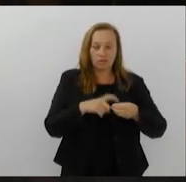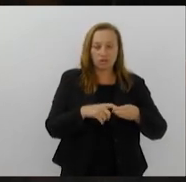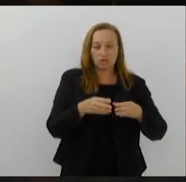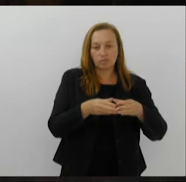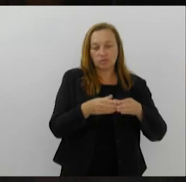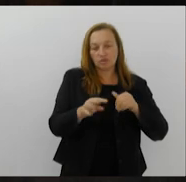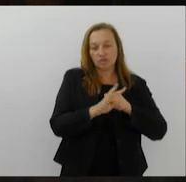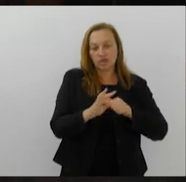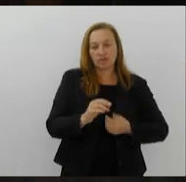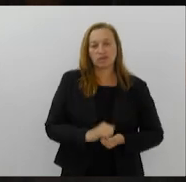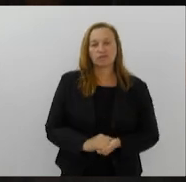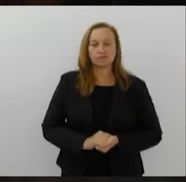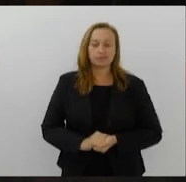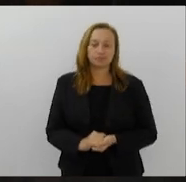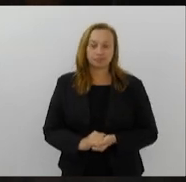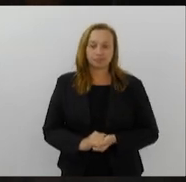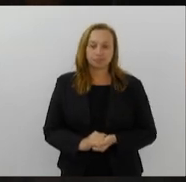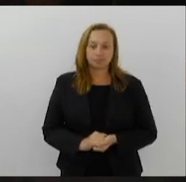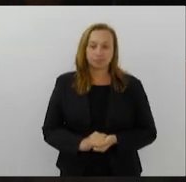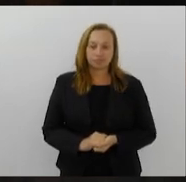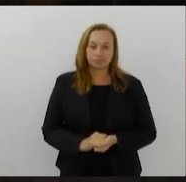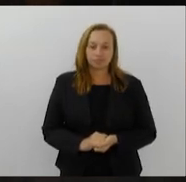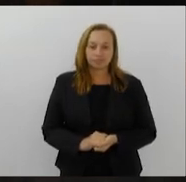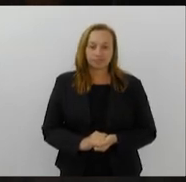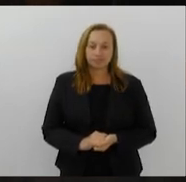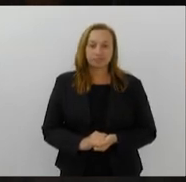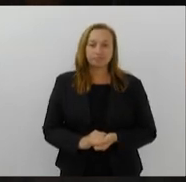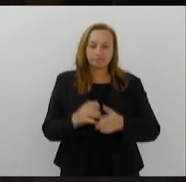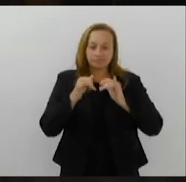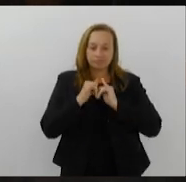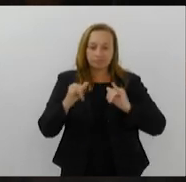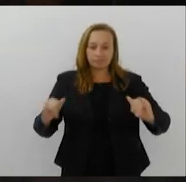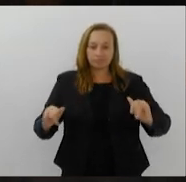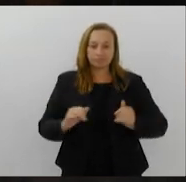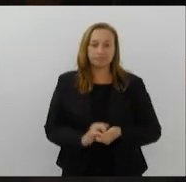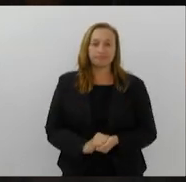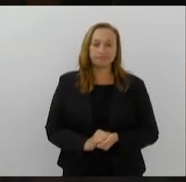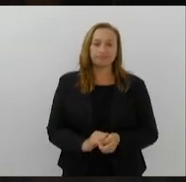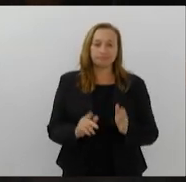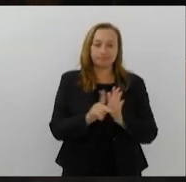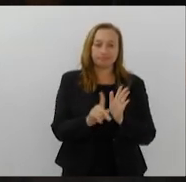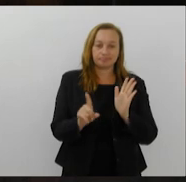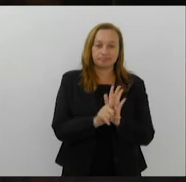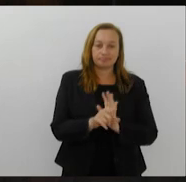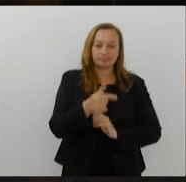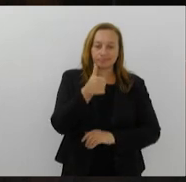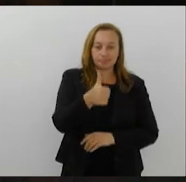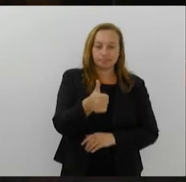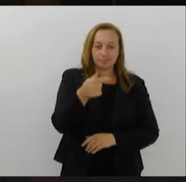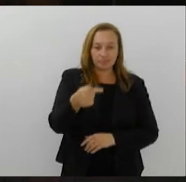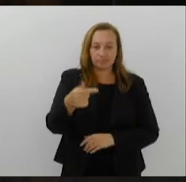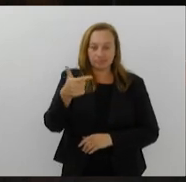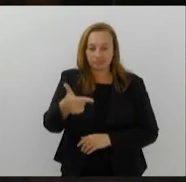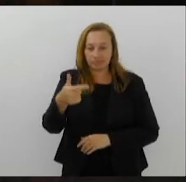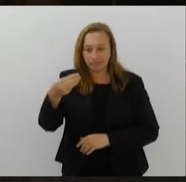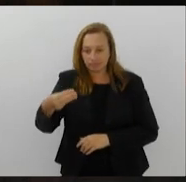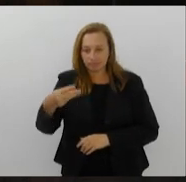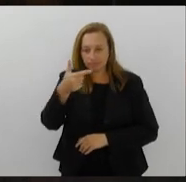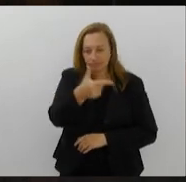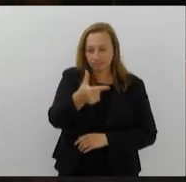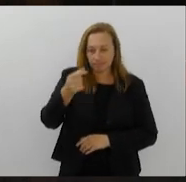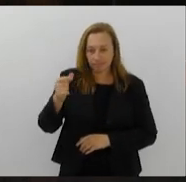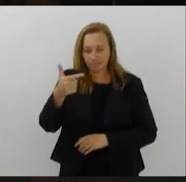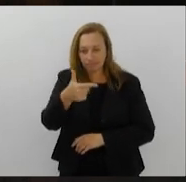retorna às comissões técnicas. Anuncio. Projeto de lei número 1723